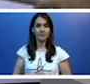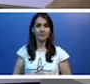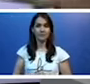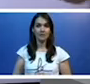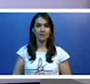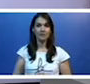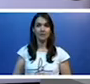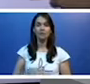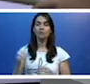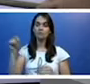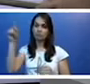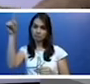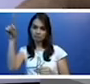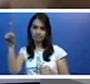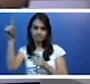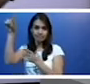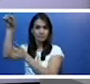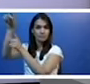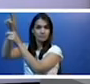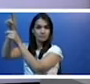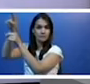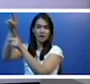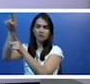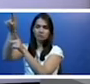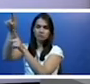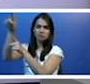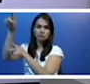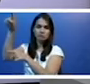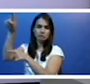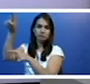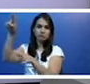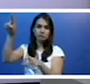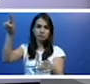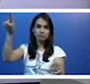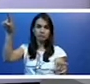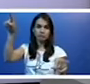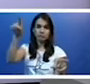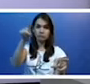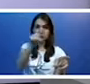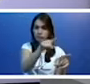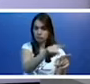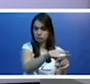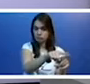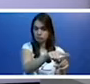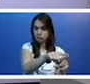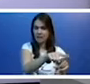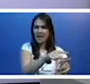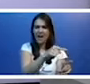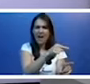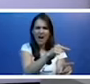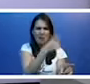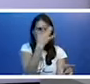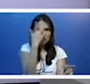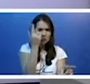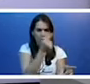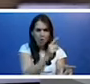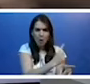nós vamos encontrar isso aqui nós não vamos acrescentar a altura do da pessoa que está observando